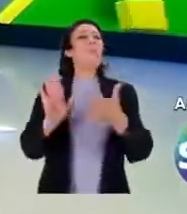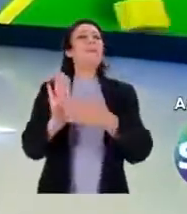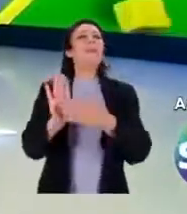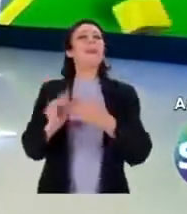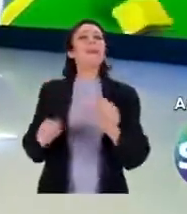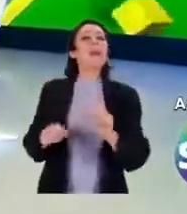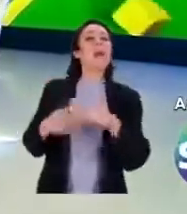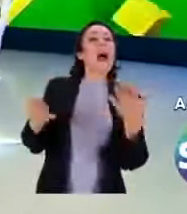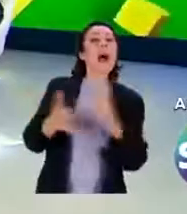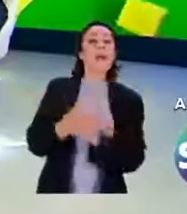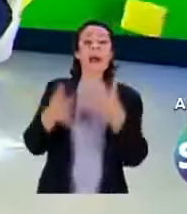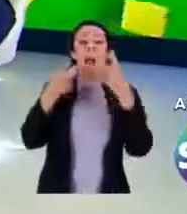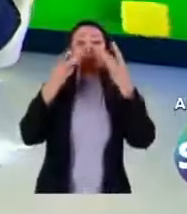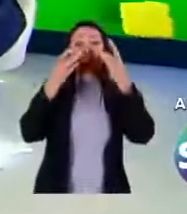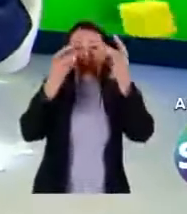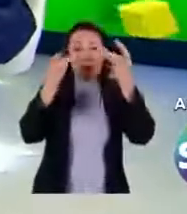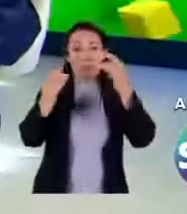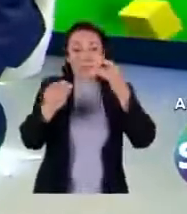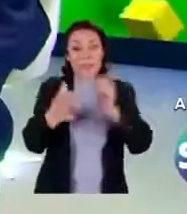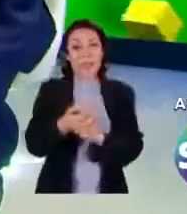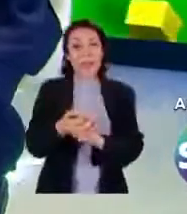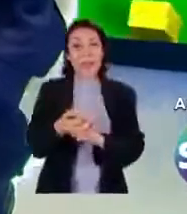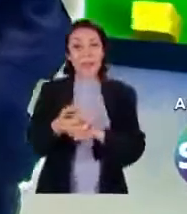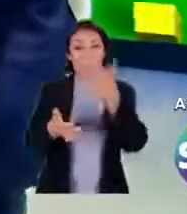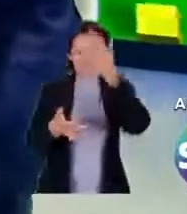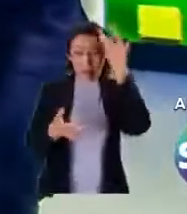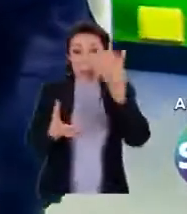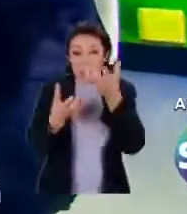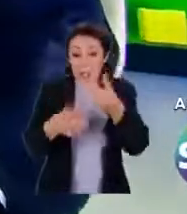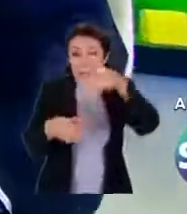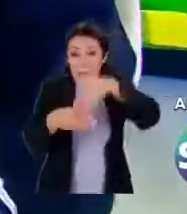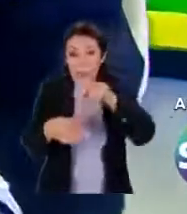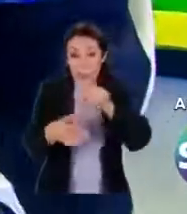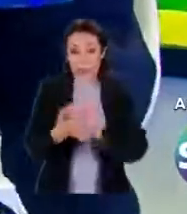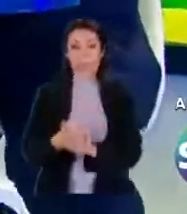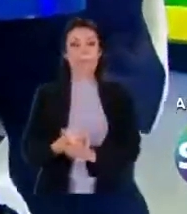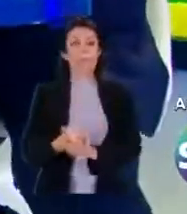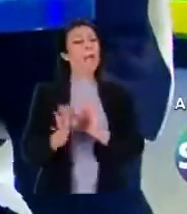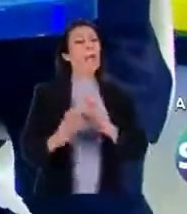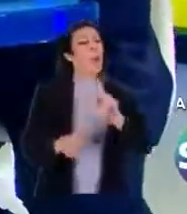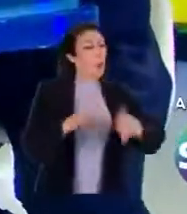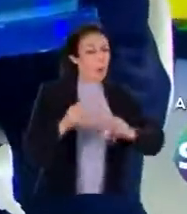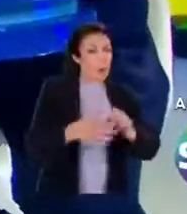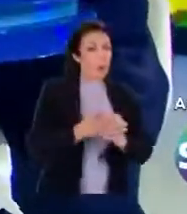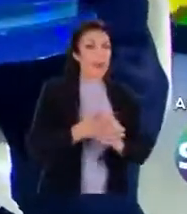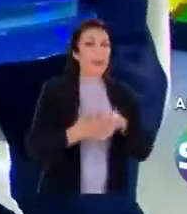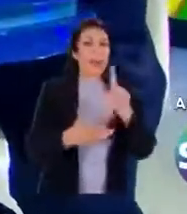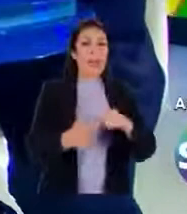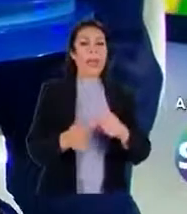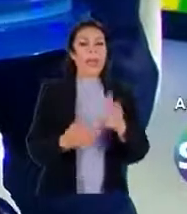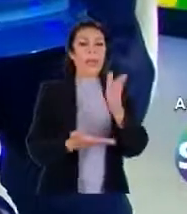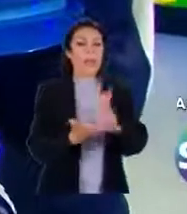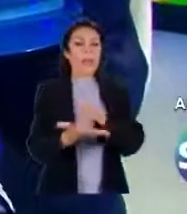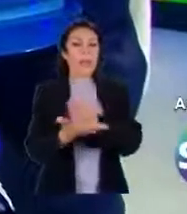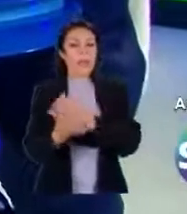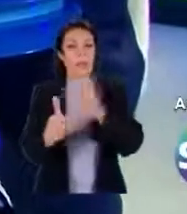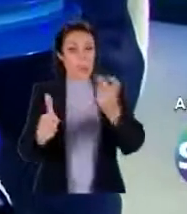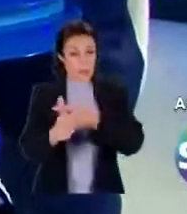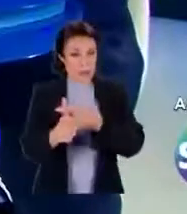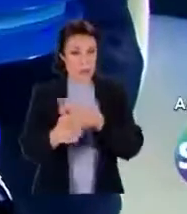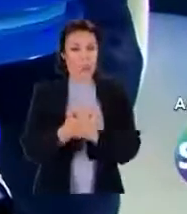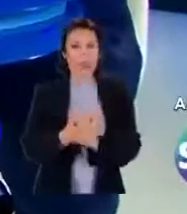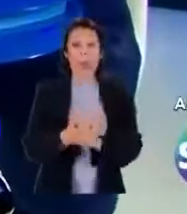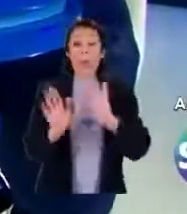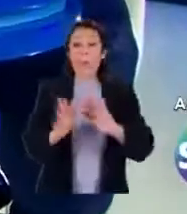propostas você acha que chama mais atenção do seu eleitor só ponto de vista popular é a refinanciamento da dívida mas hoje